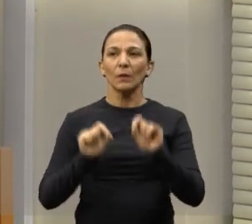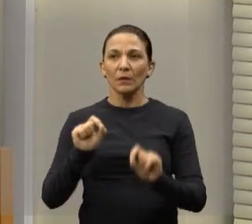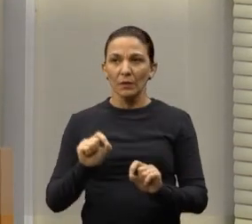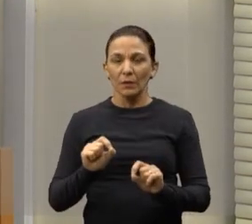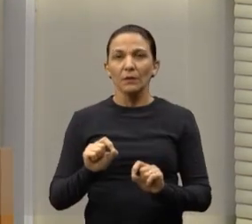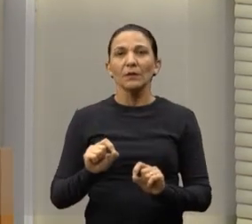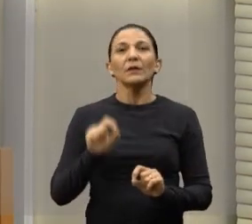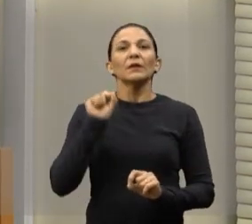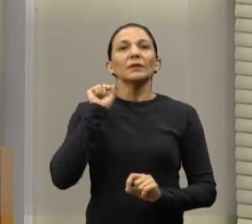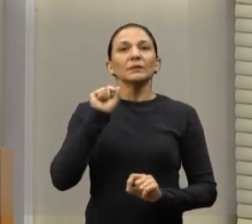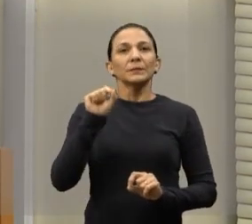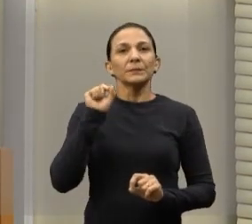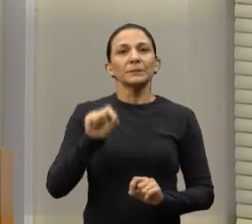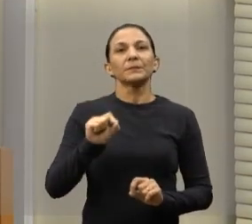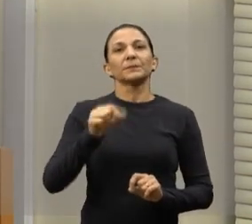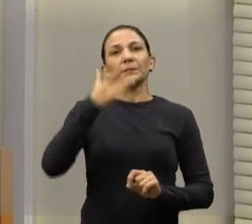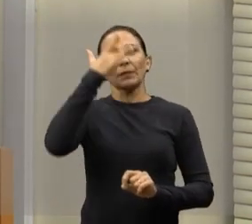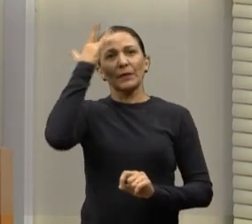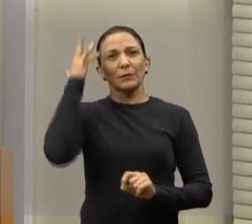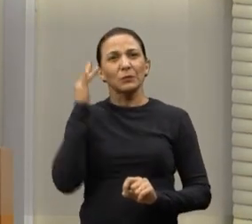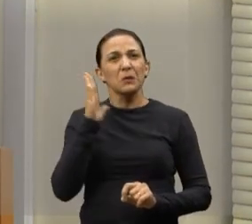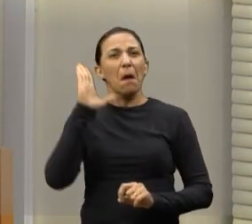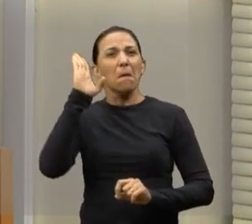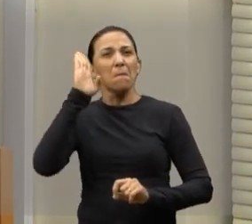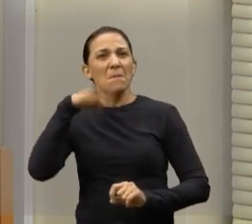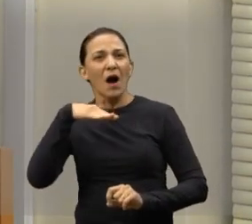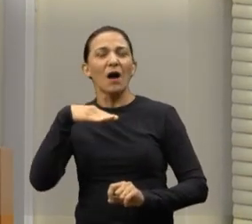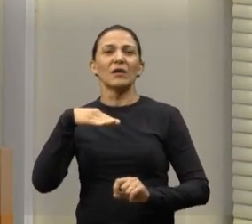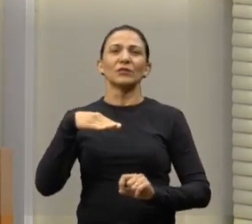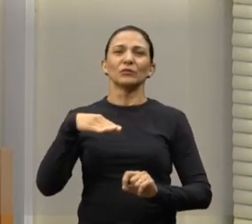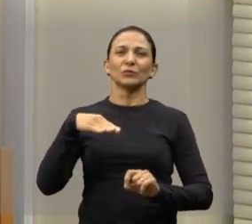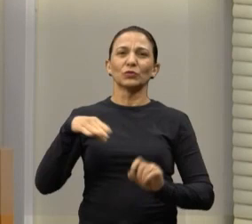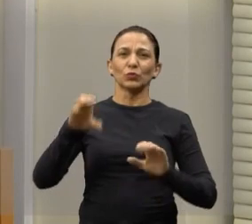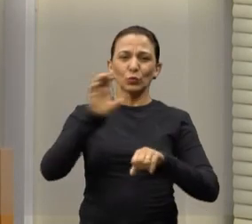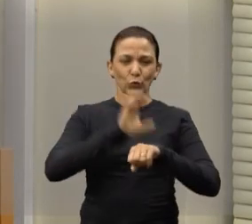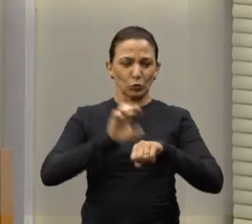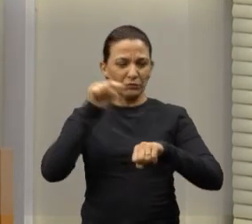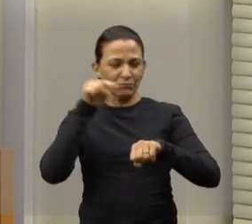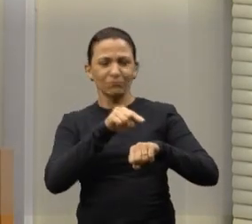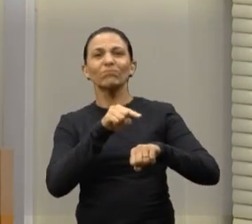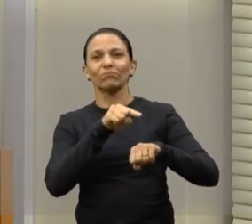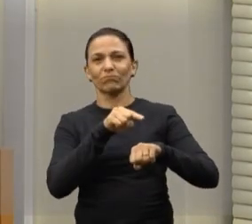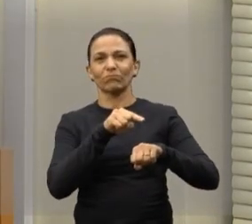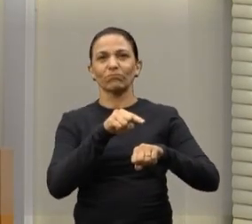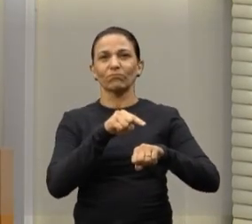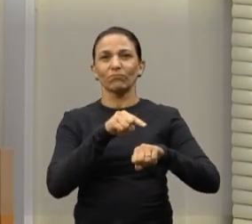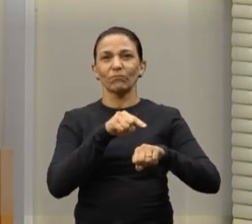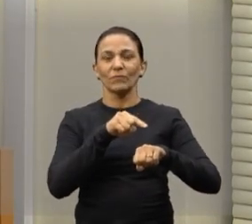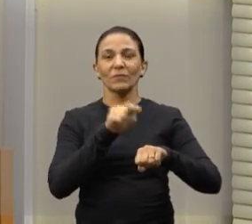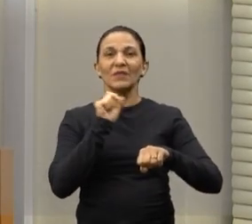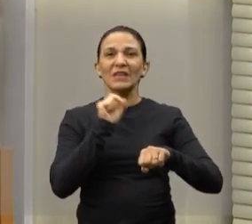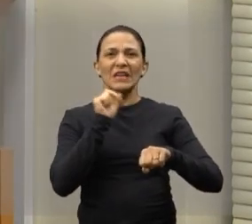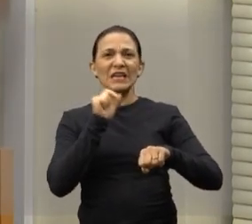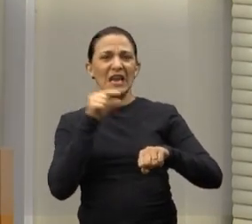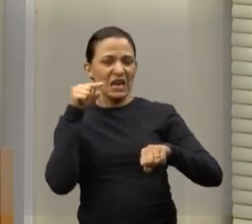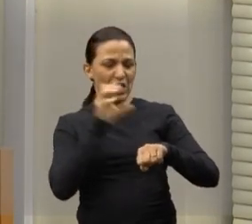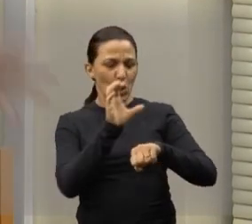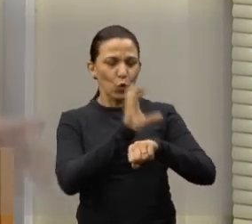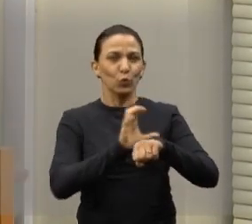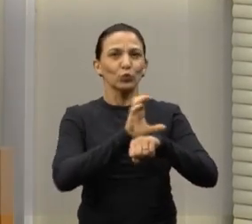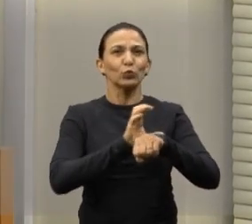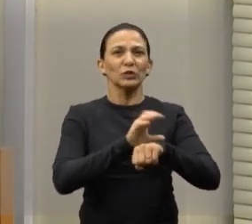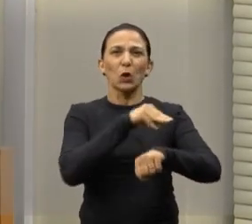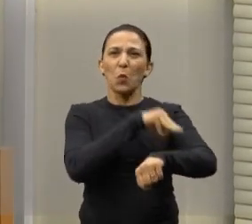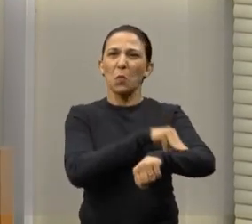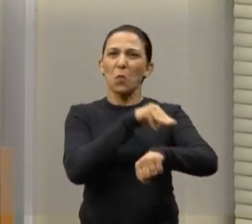Quem são os reais vilões da Constituição Quem são os reais vilões da moral